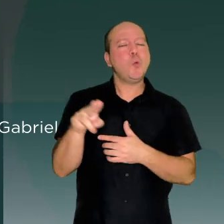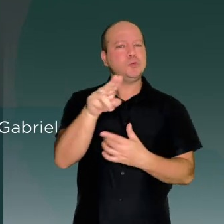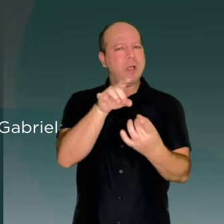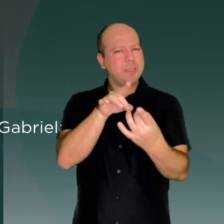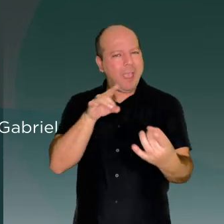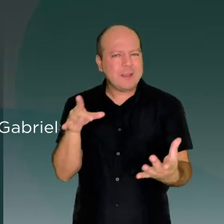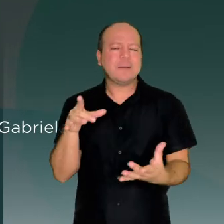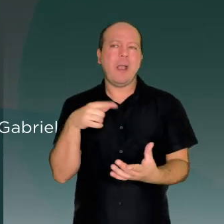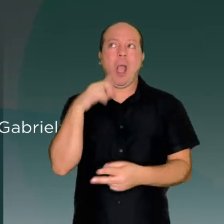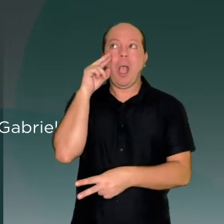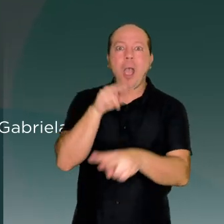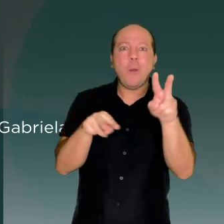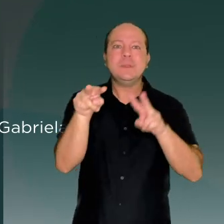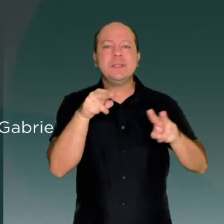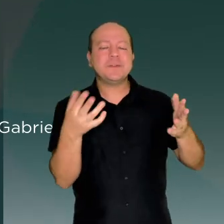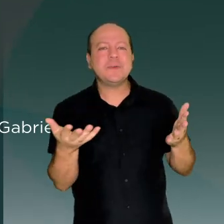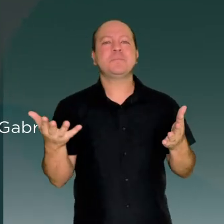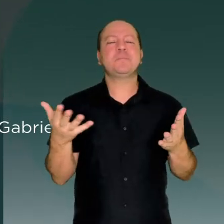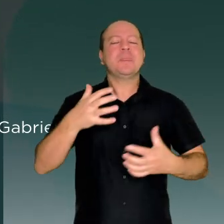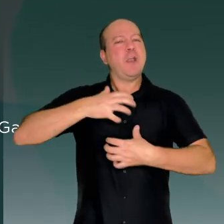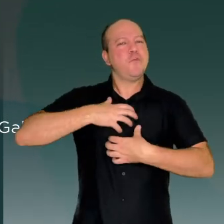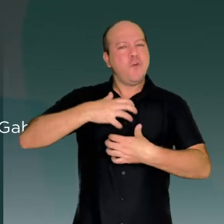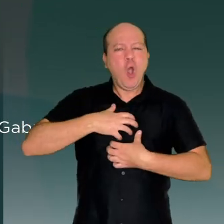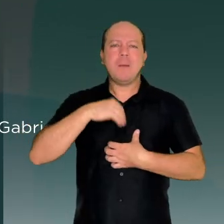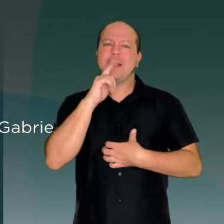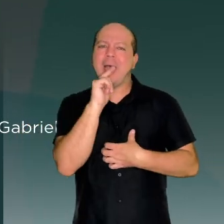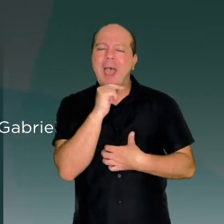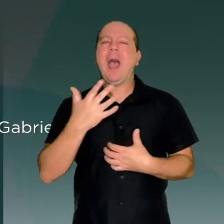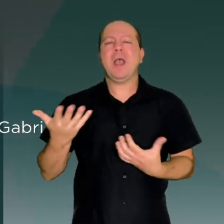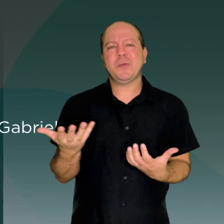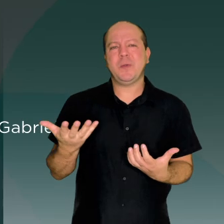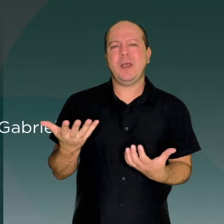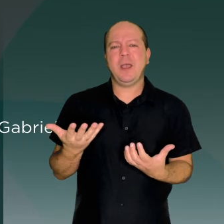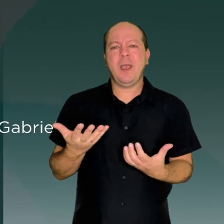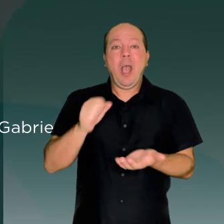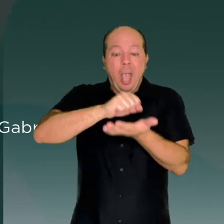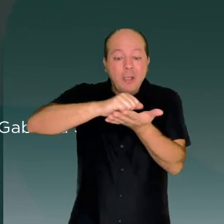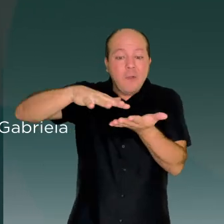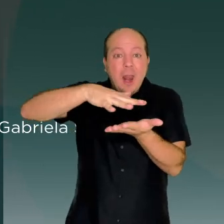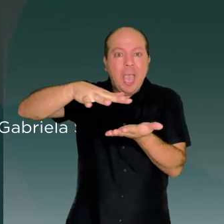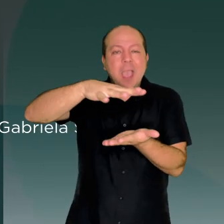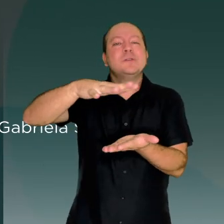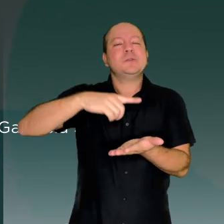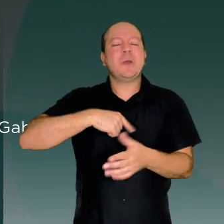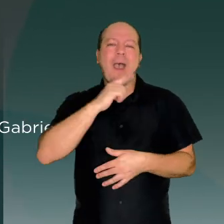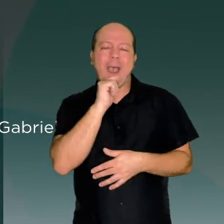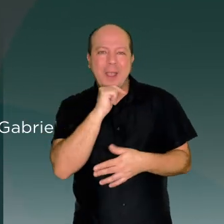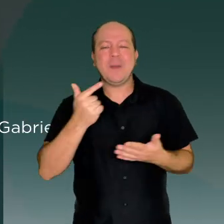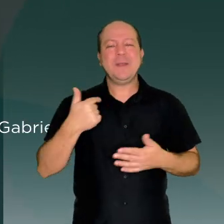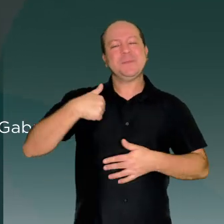sim técnicas em que eu posso observar a forma da água, eu posso observar o reflexo da